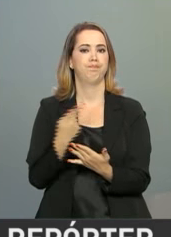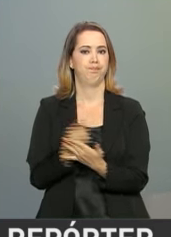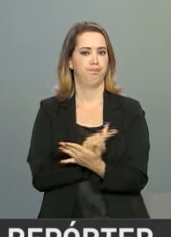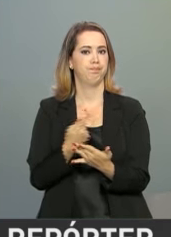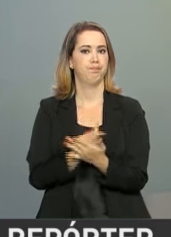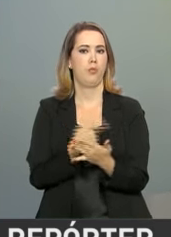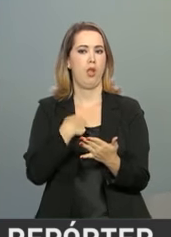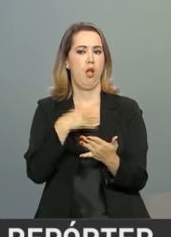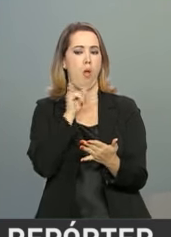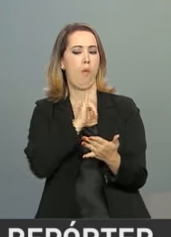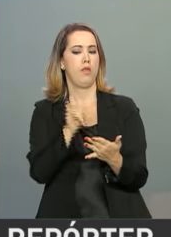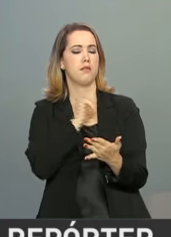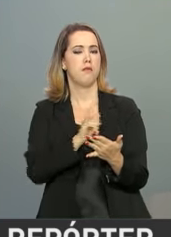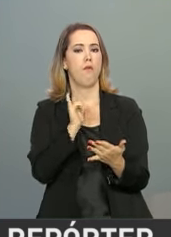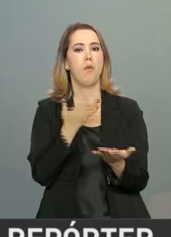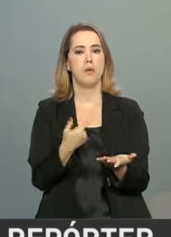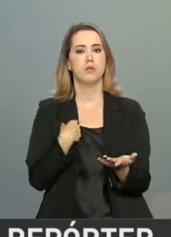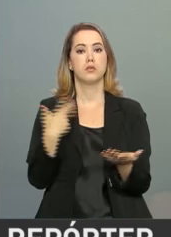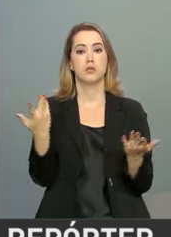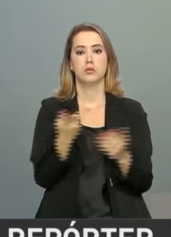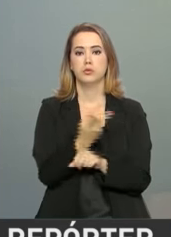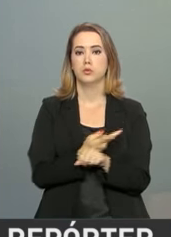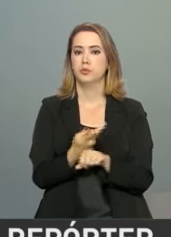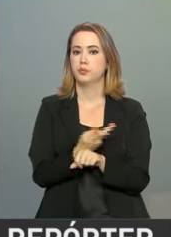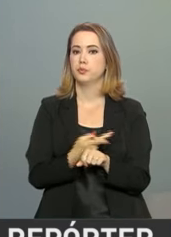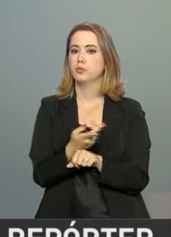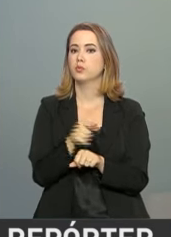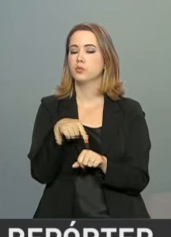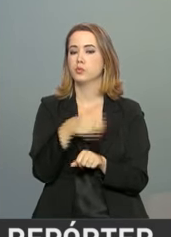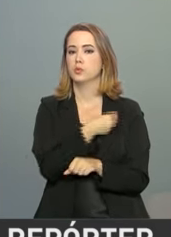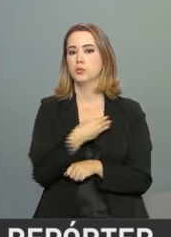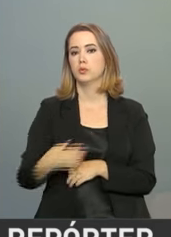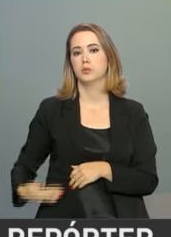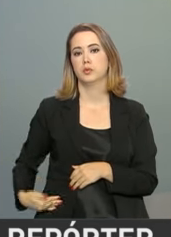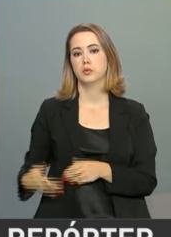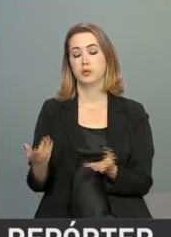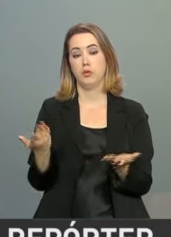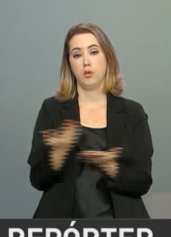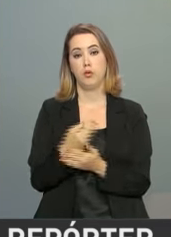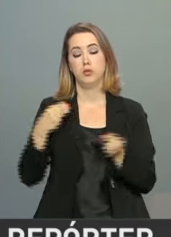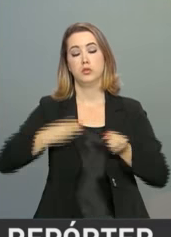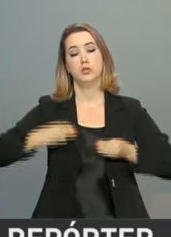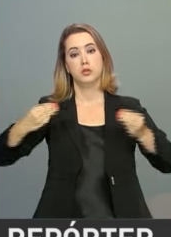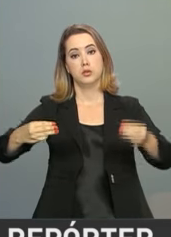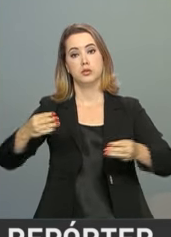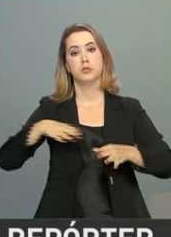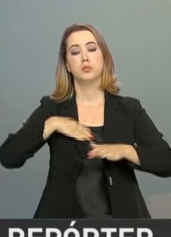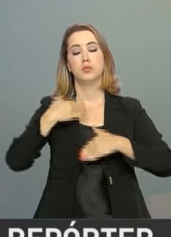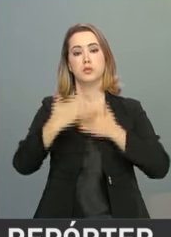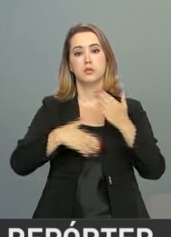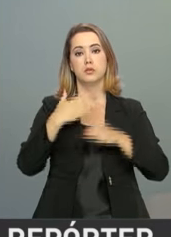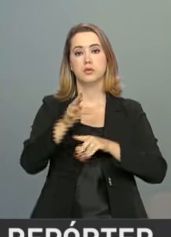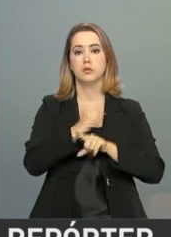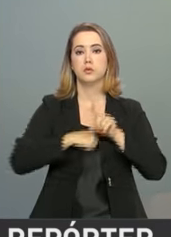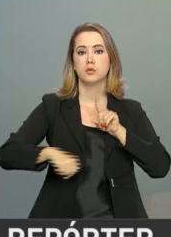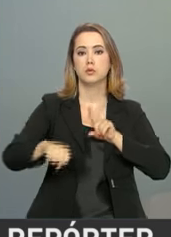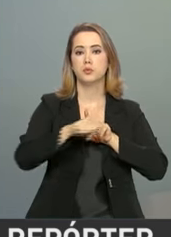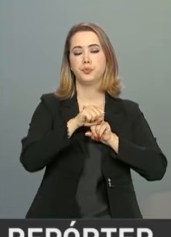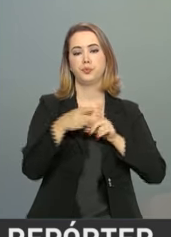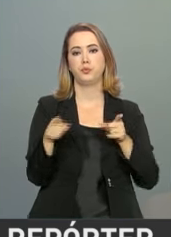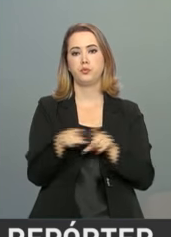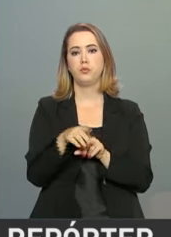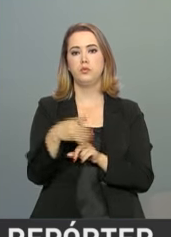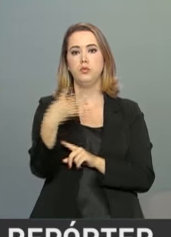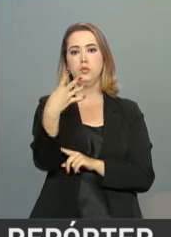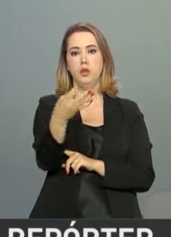inconsistência nesse pente fino feito pelo governo. Por isso, o Ministério do Desenvolvimento Social e Agrário decidiu cancelar